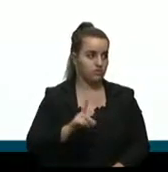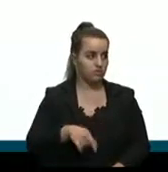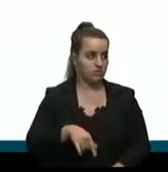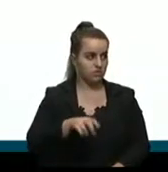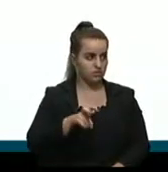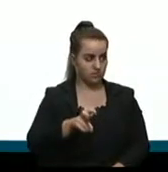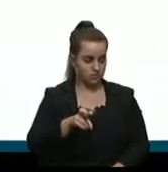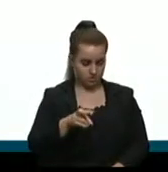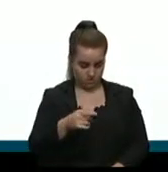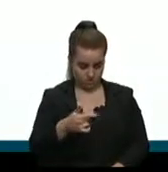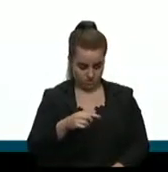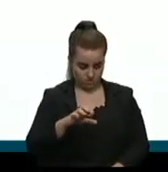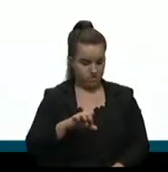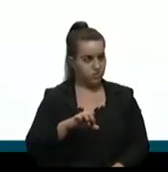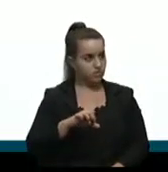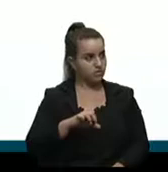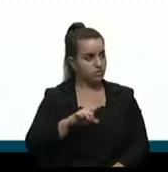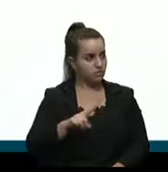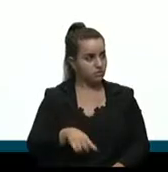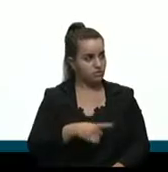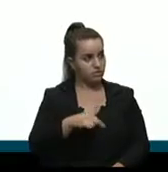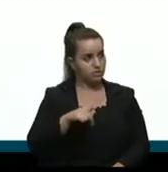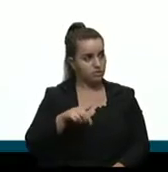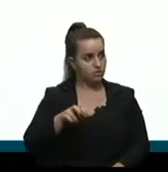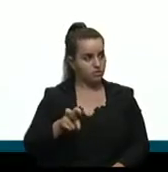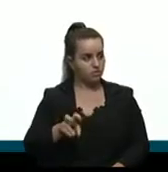529,75664. 2 ao quadrado,